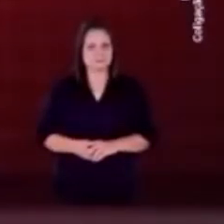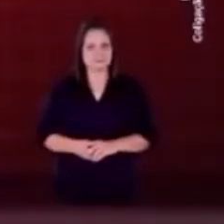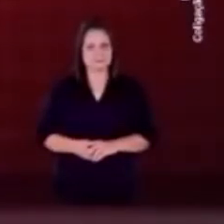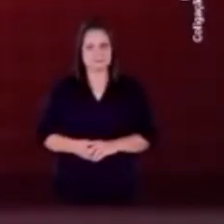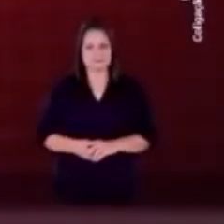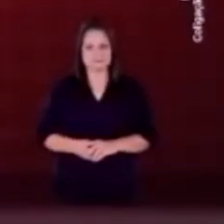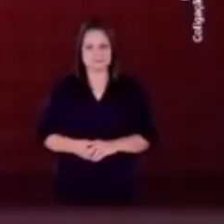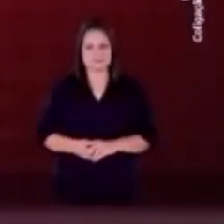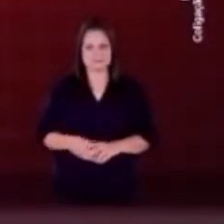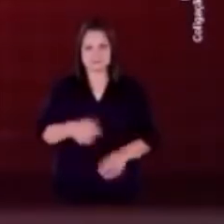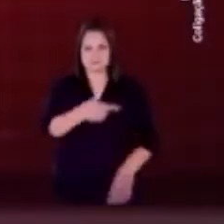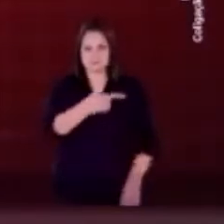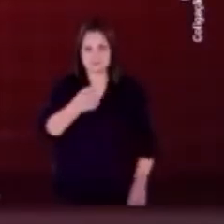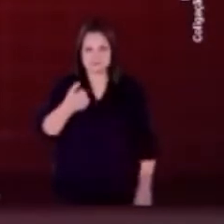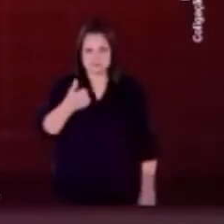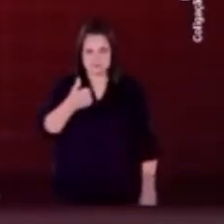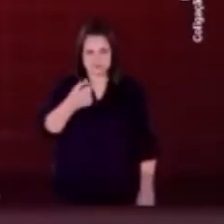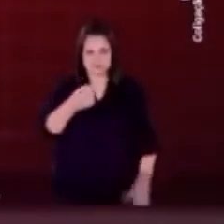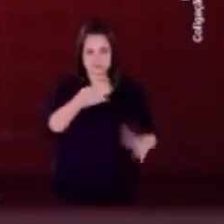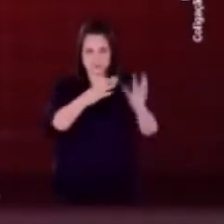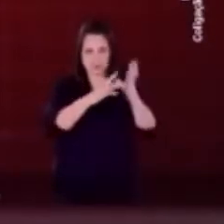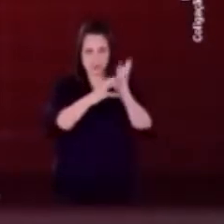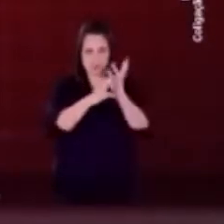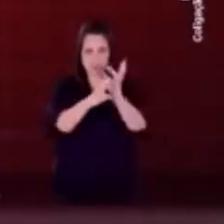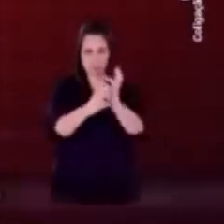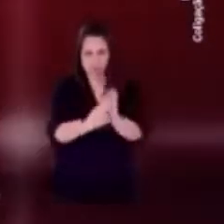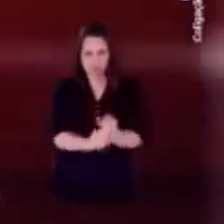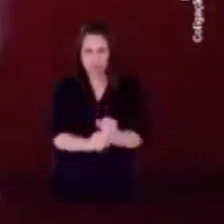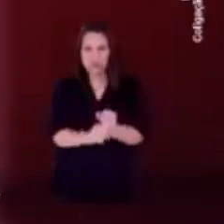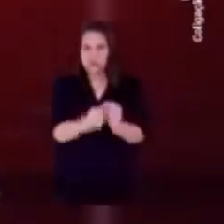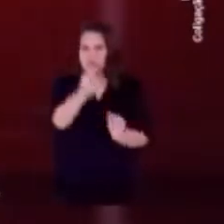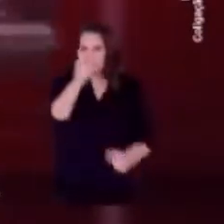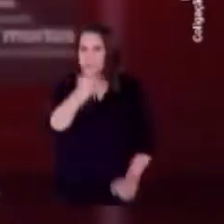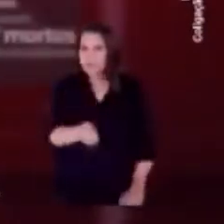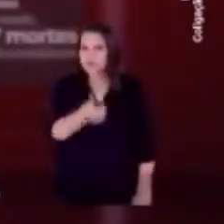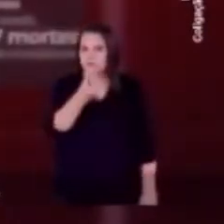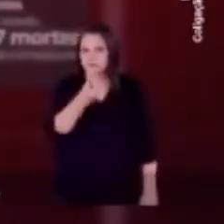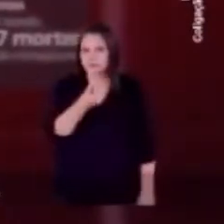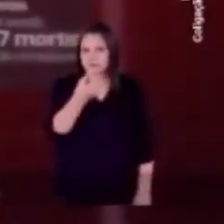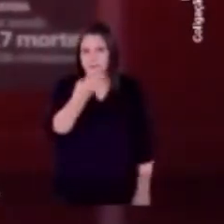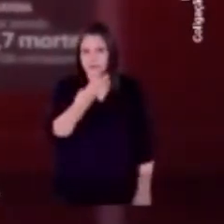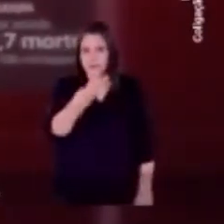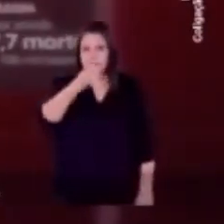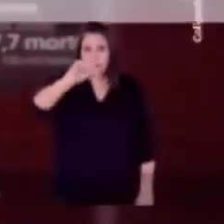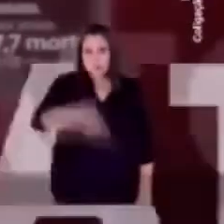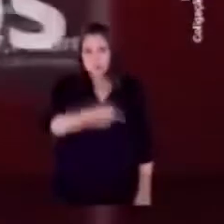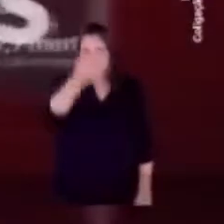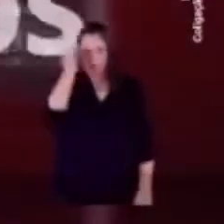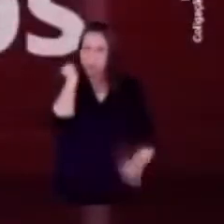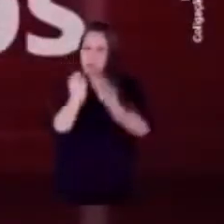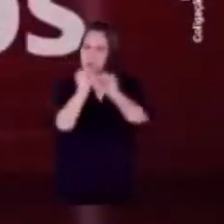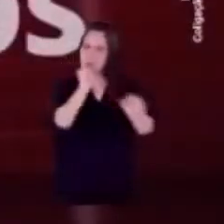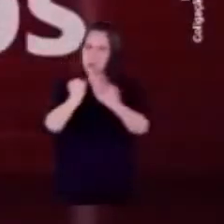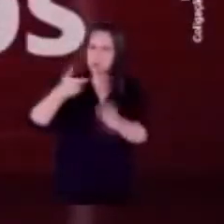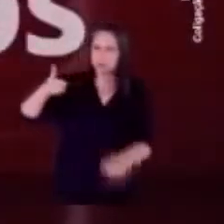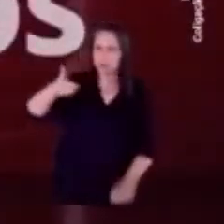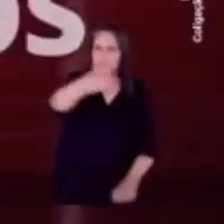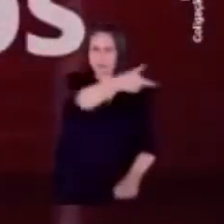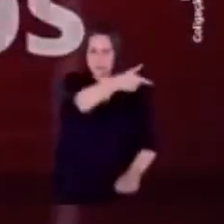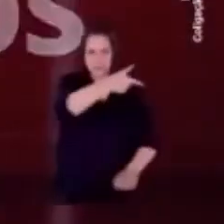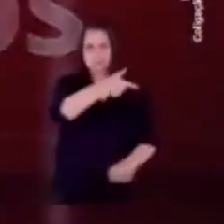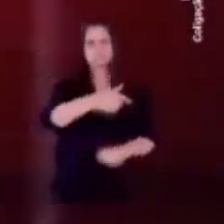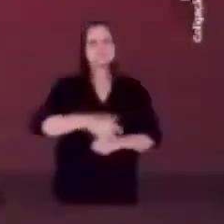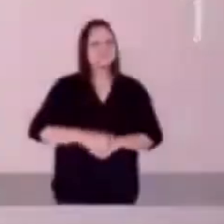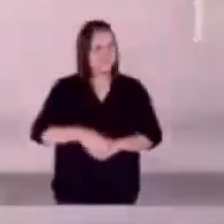O Brasil registrou em 2017 a triste marca de quase 64 mil assassinatos.